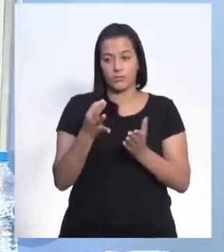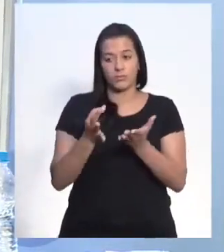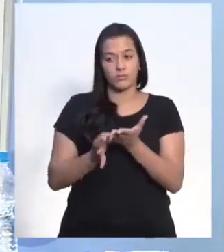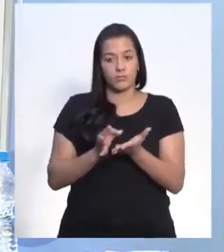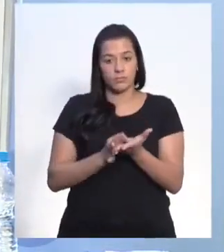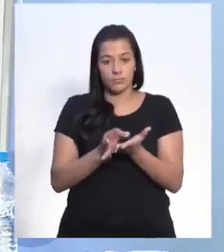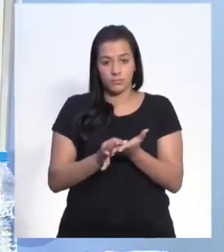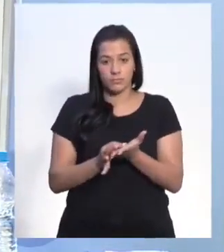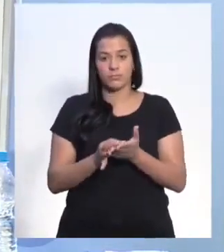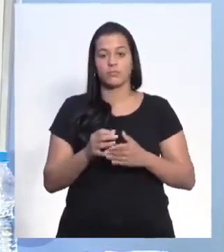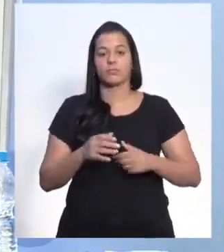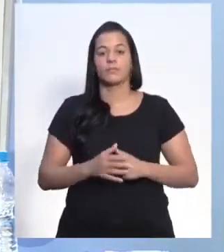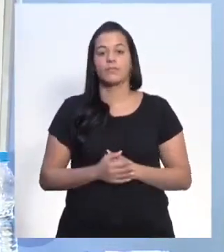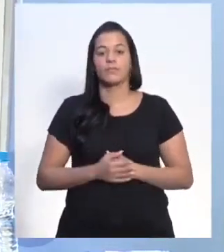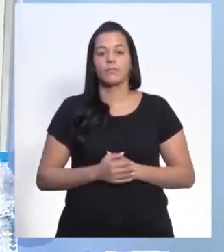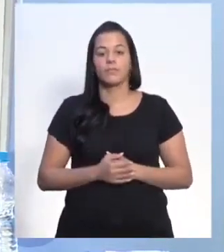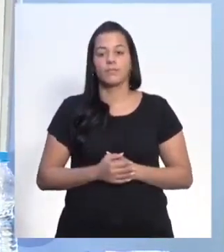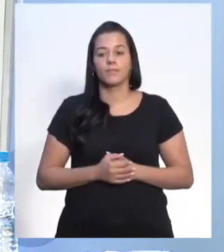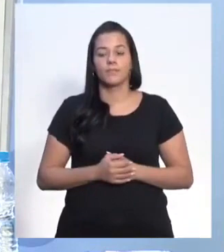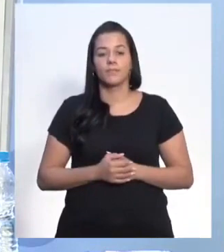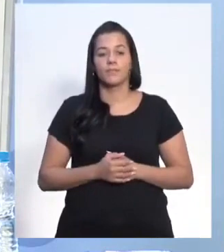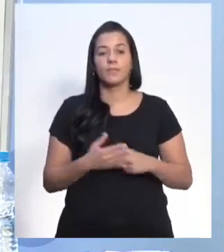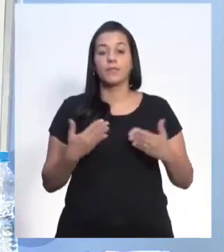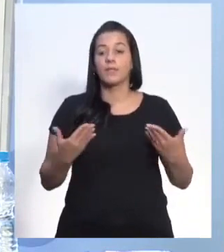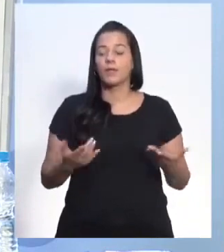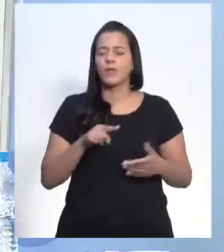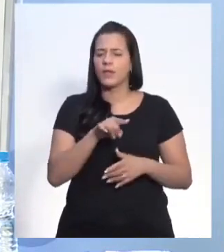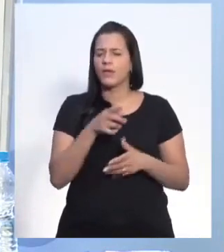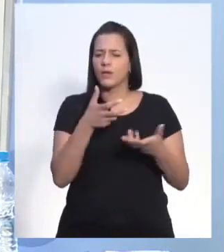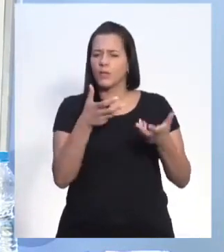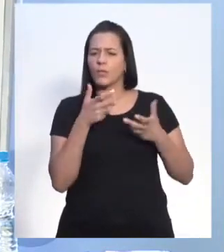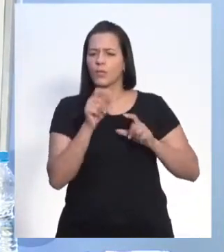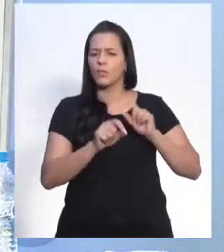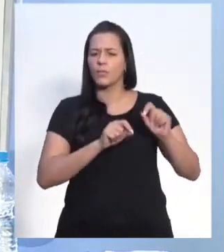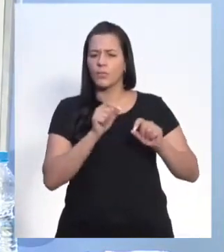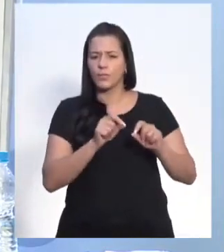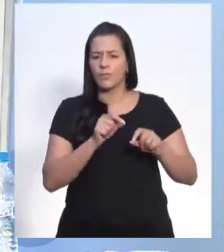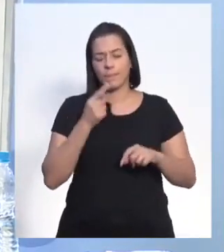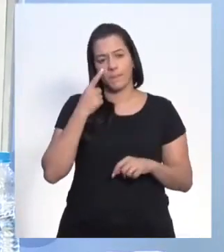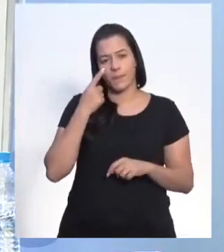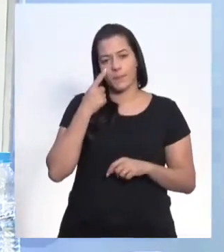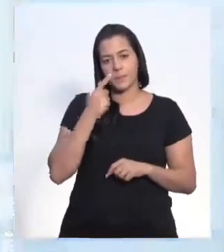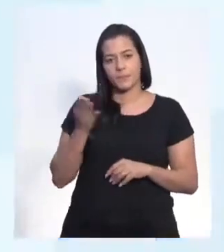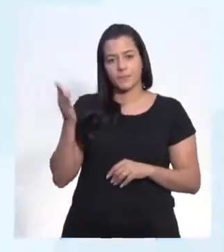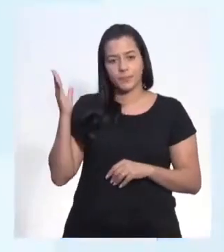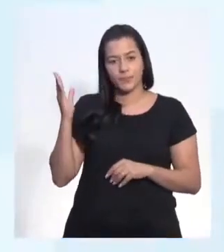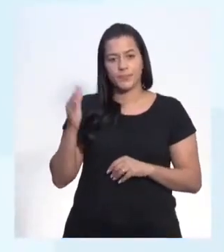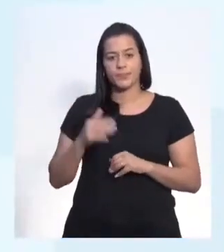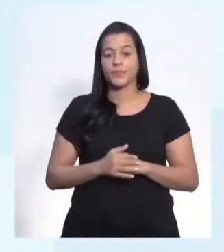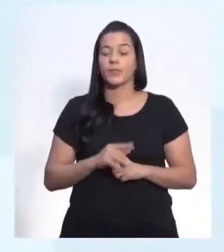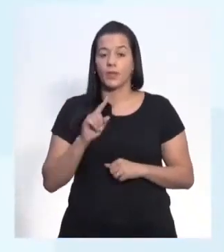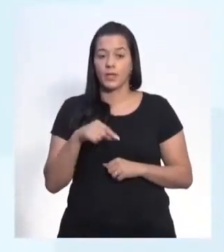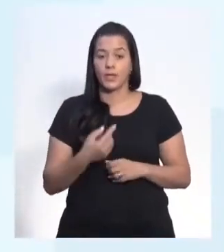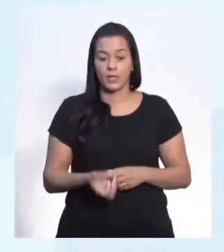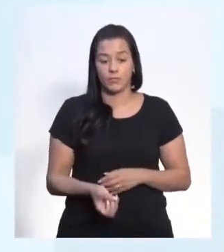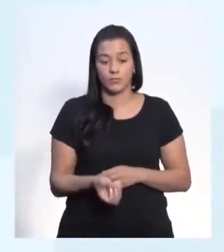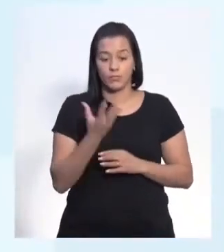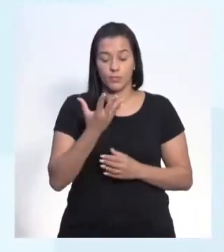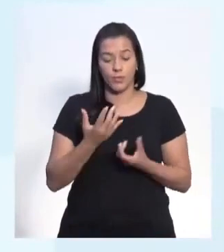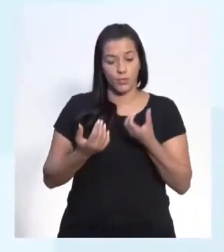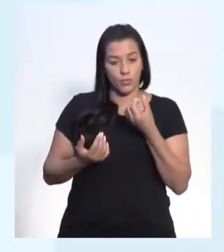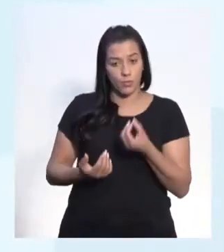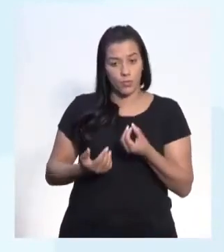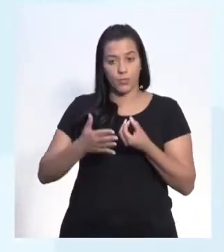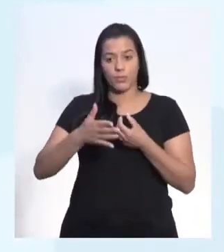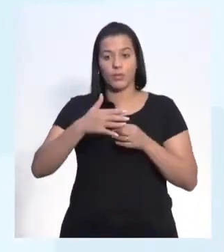esse, então o N de ômega é 4. O que ele quer neste momento? Vamos ver o exemplo. Ele quer que saia uma face cara e uma